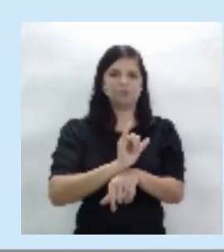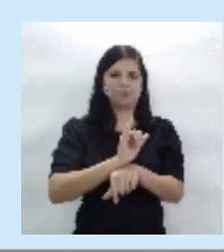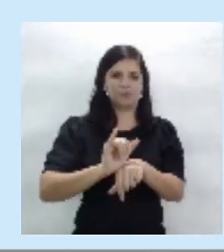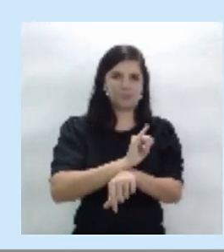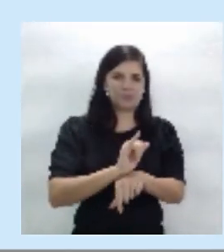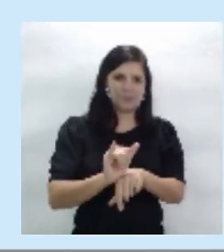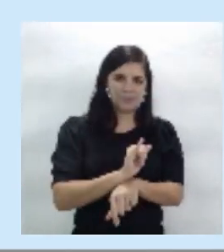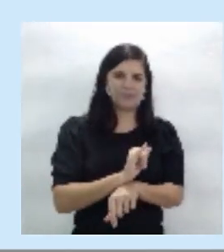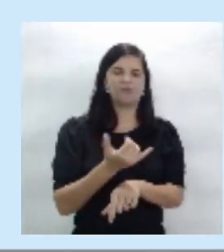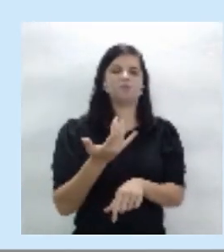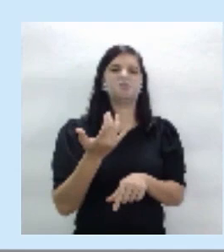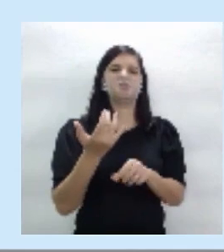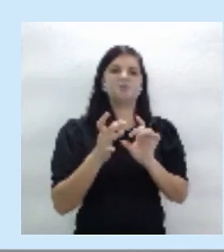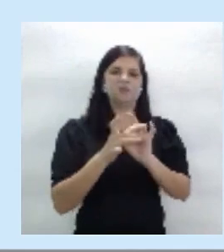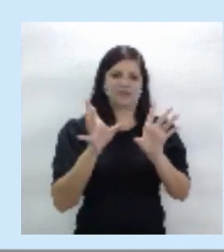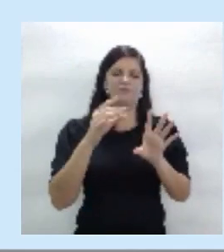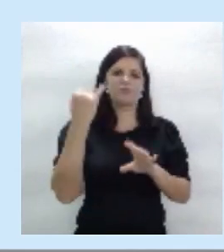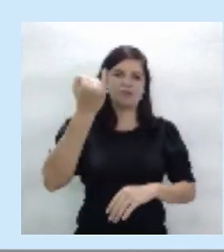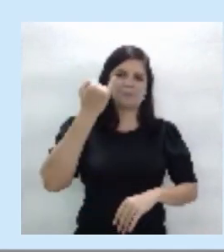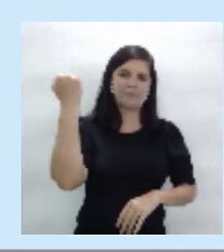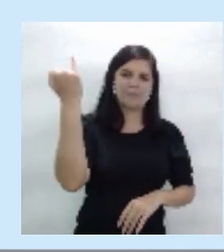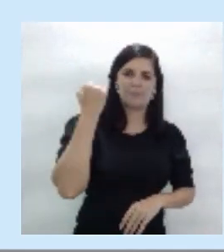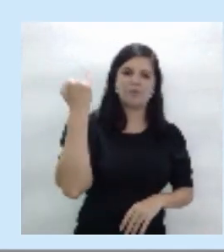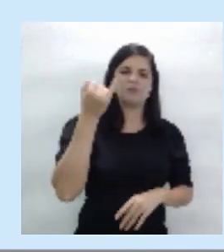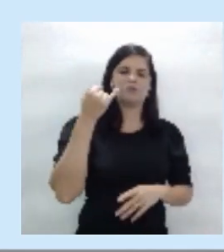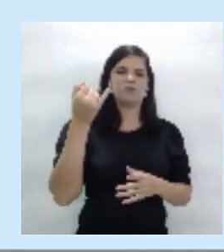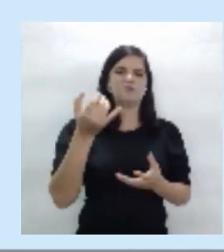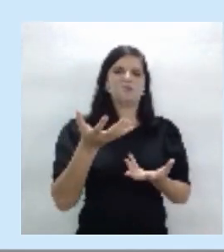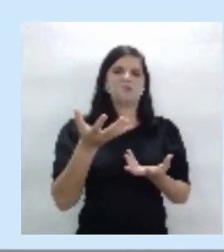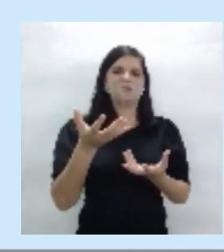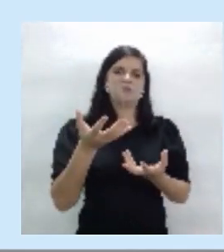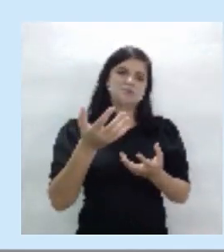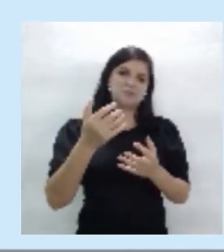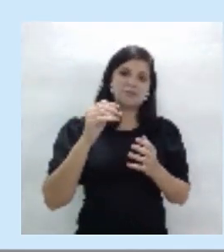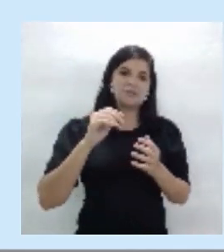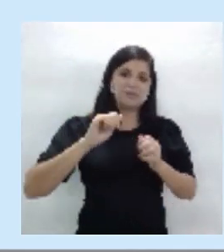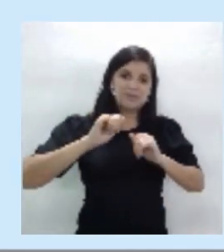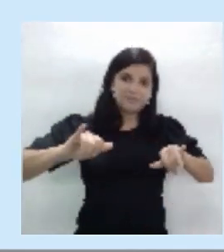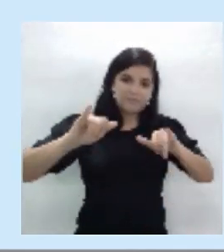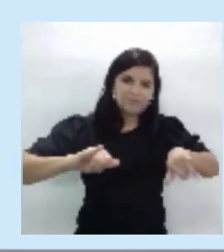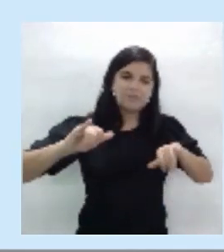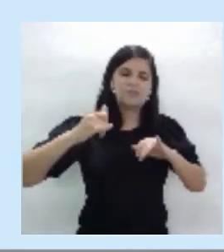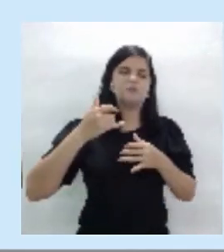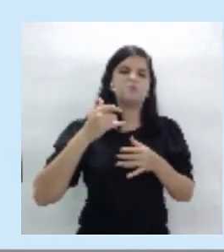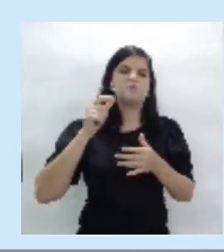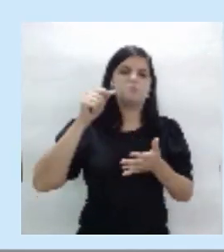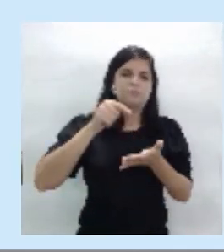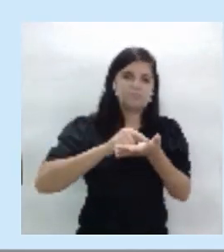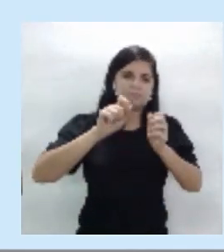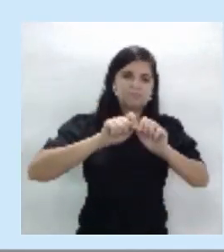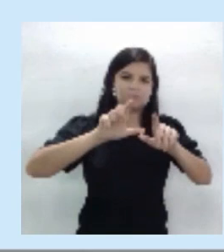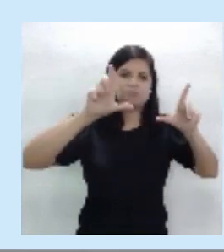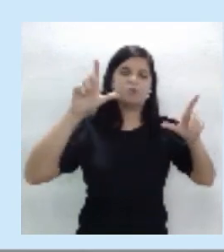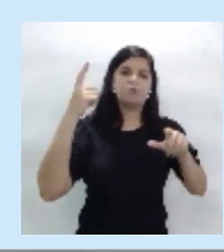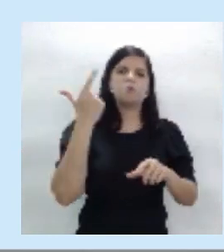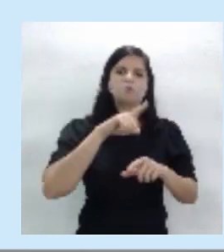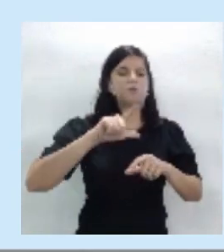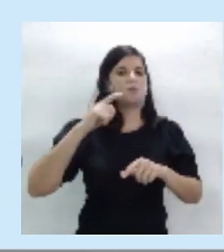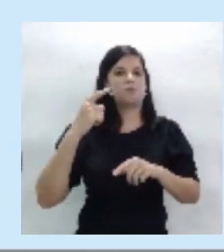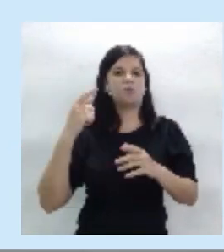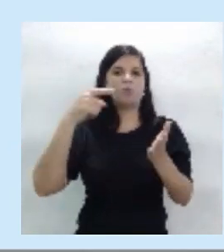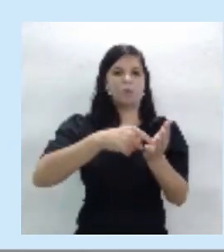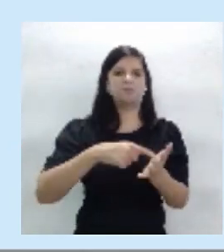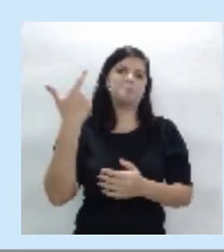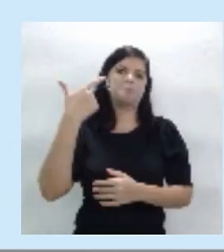Peço que vocês se inscrevam no canal, porque é importante para que vocês recebam notificações e também a gente consegue